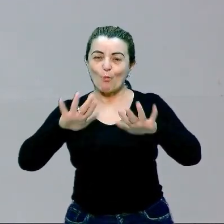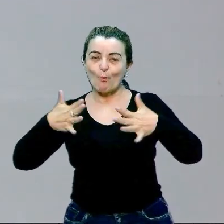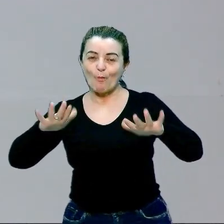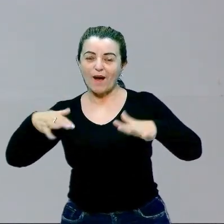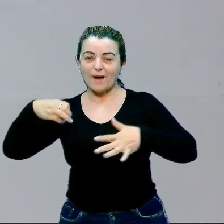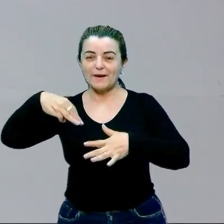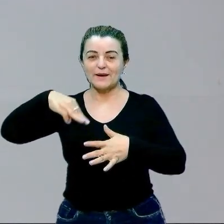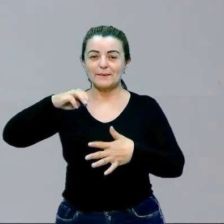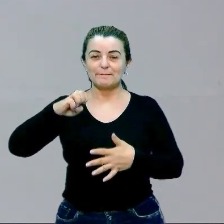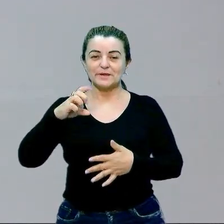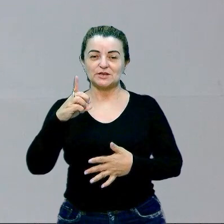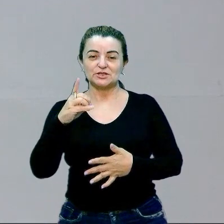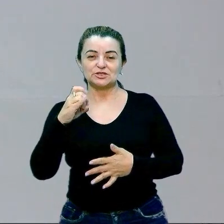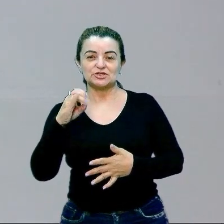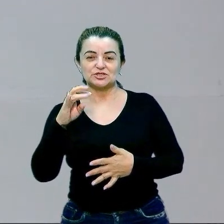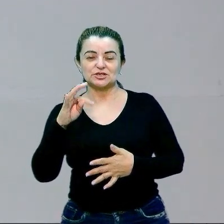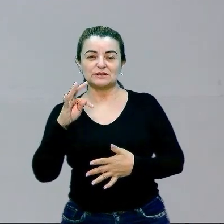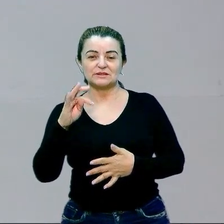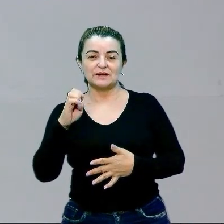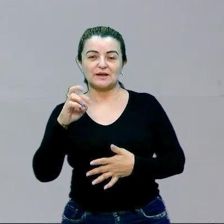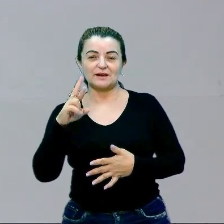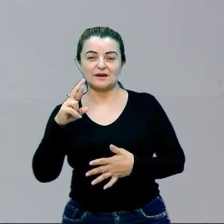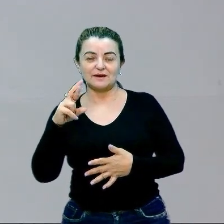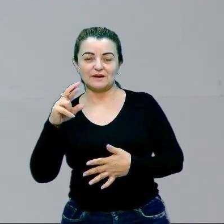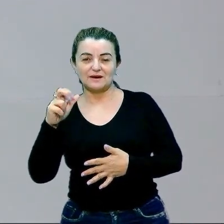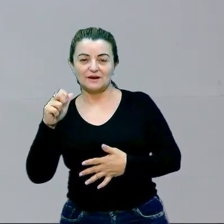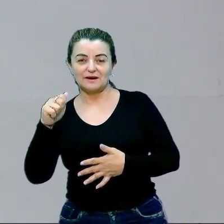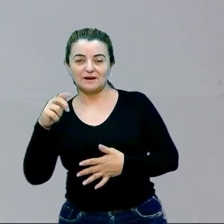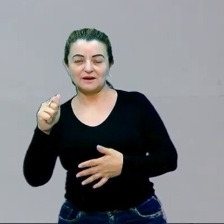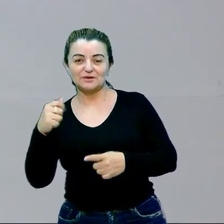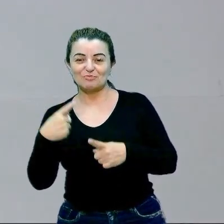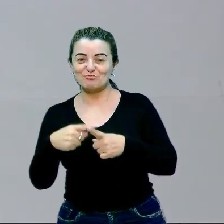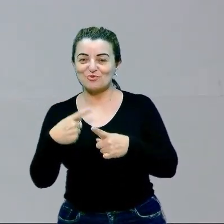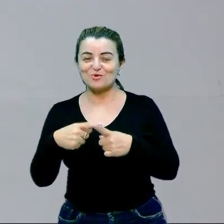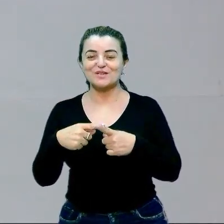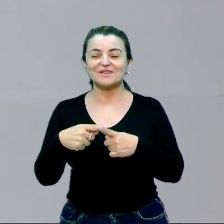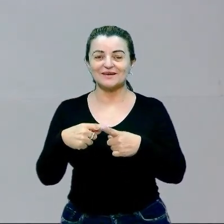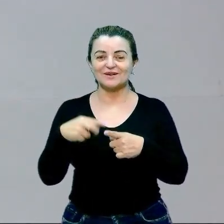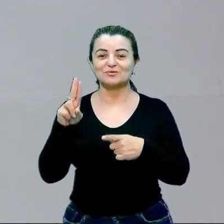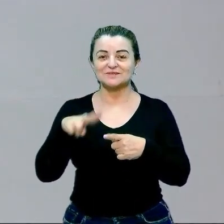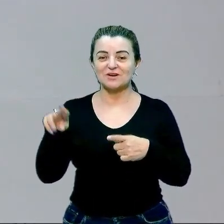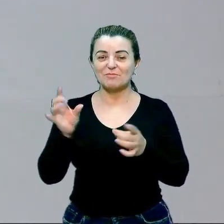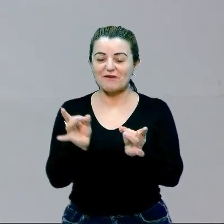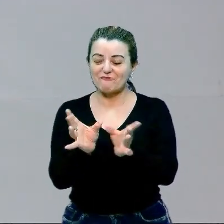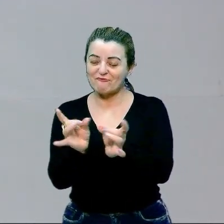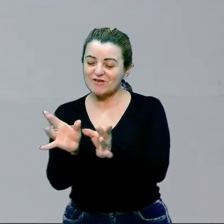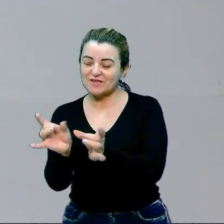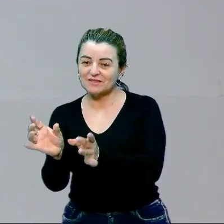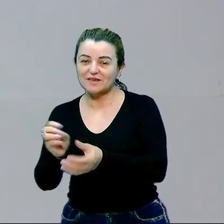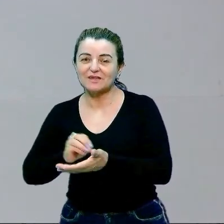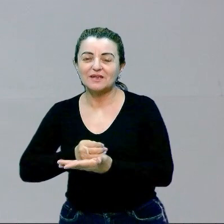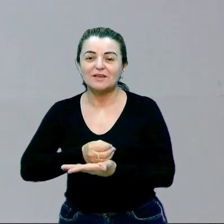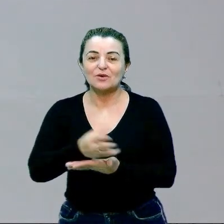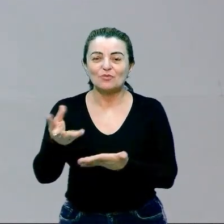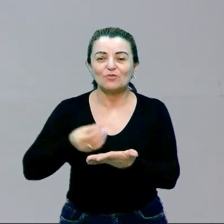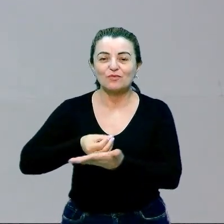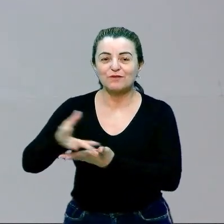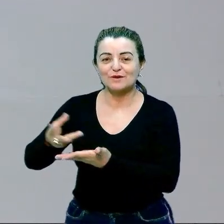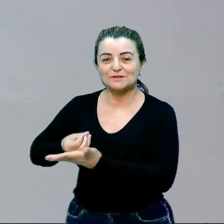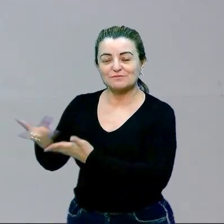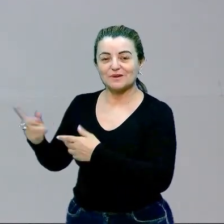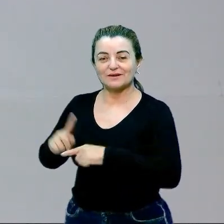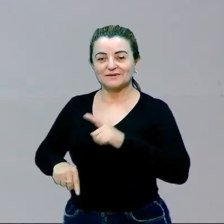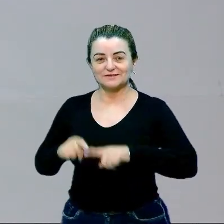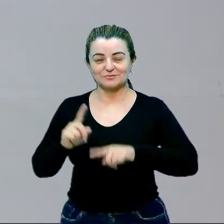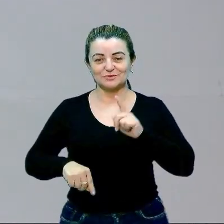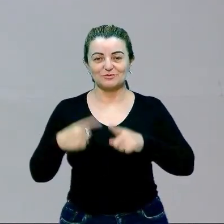era a principal forma de escoar, de vender, de comprar também produtos. Então, o principal